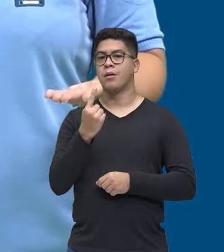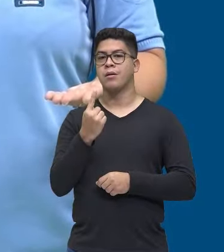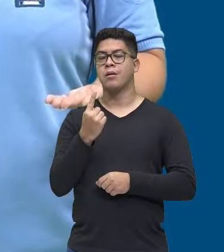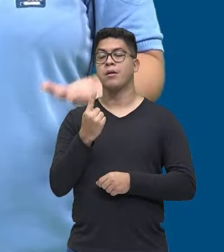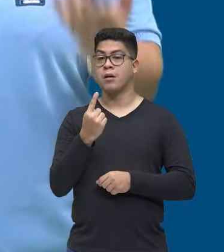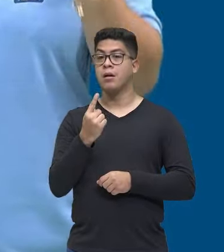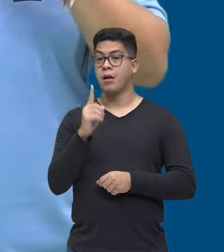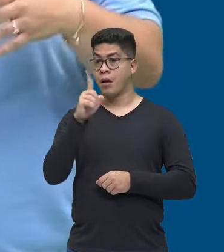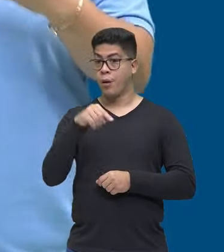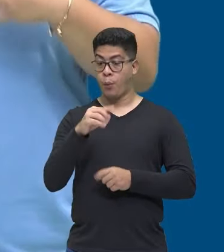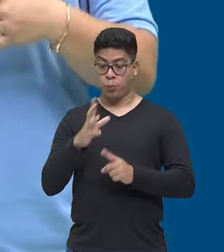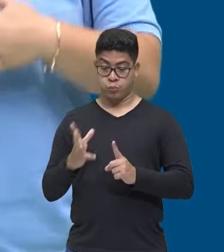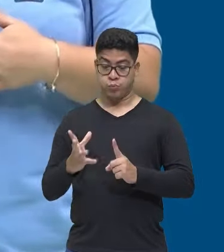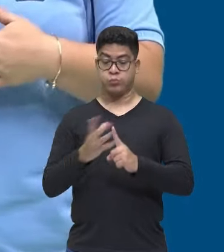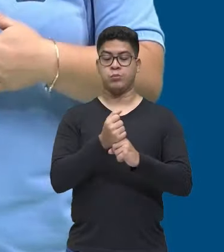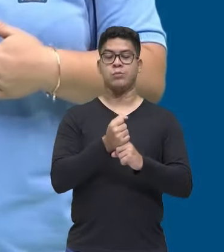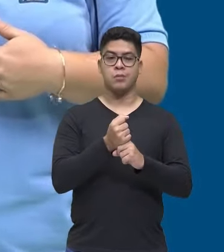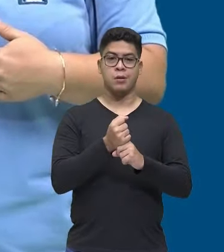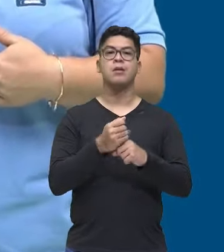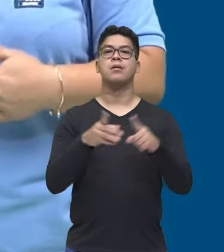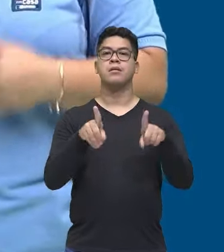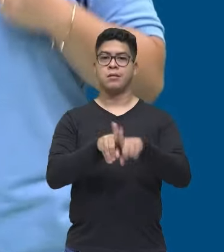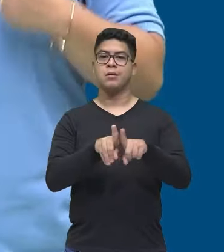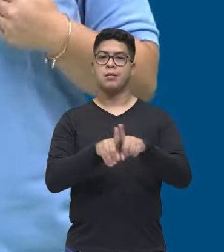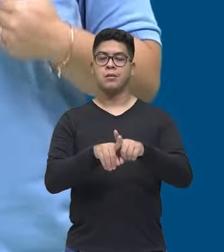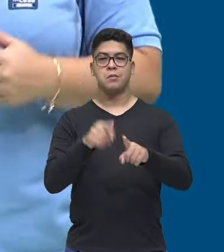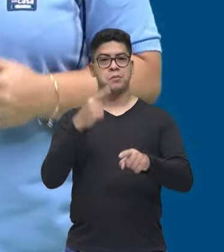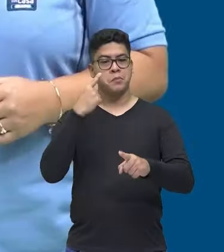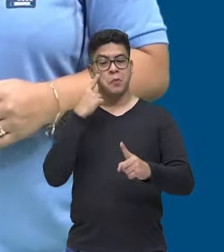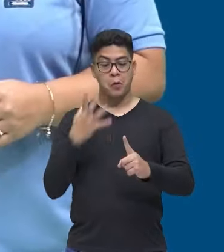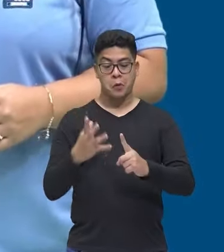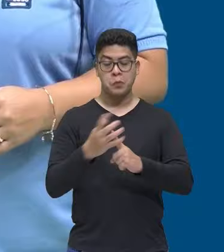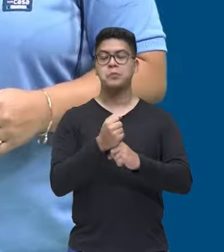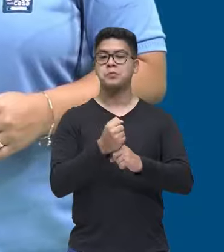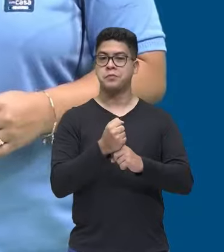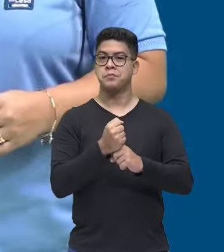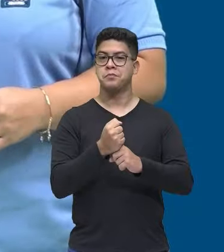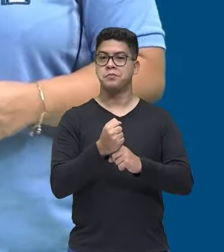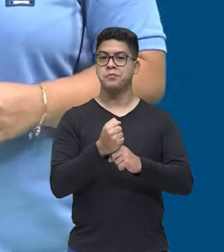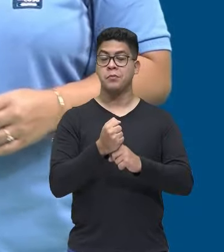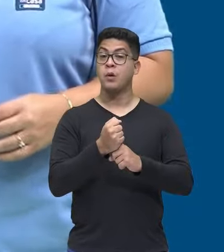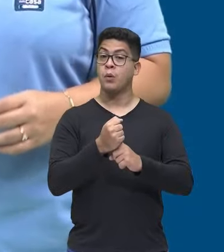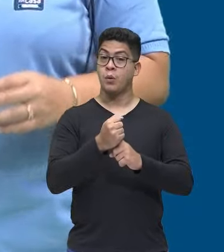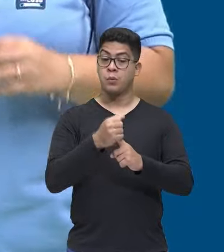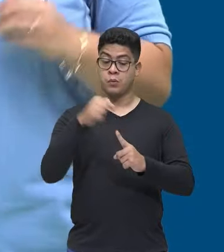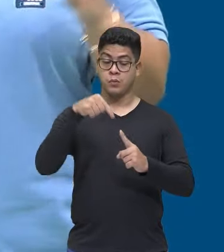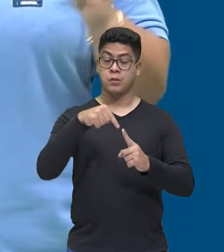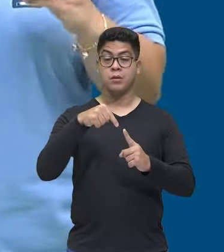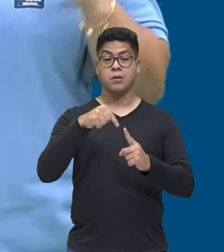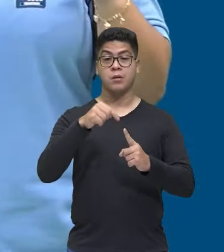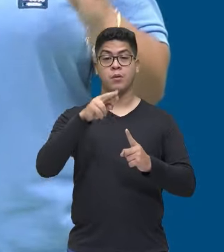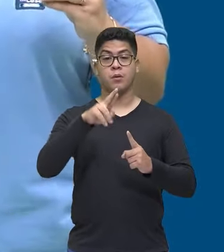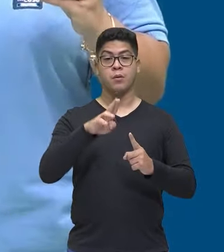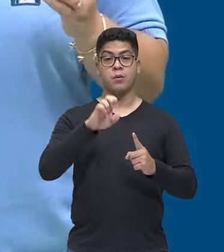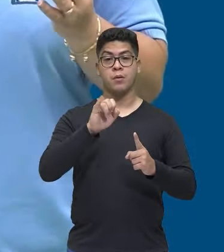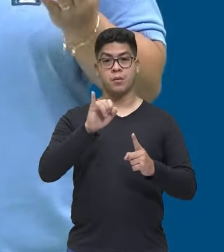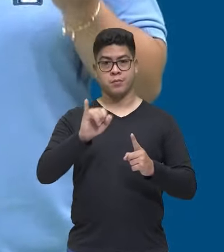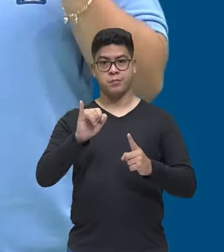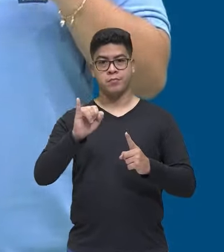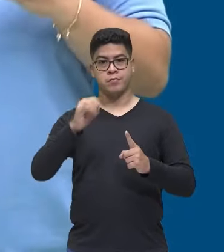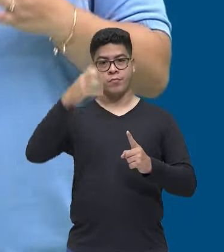do seu adversário, ou ele dar checkmate no seu rei, certo? Então o rei também vai em todas as